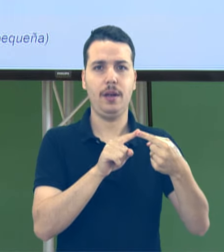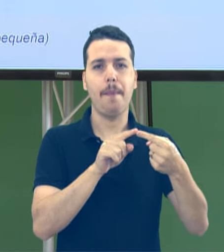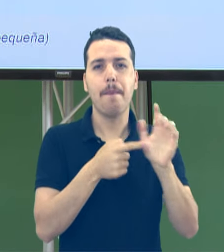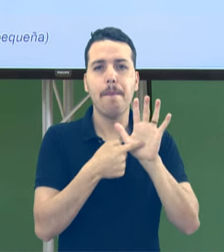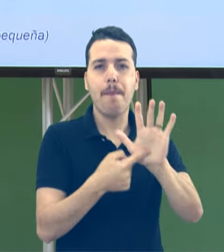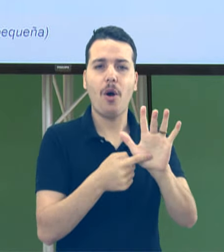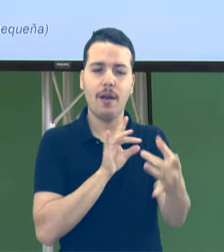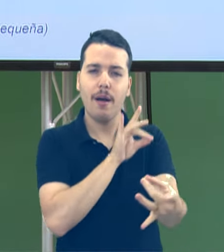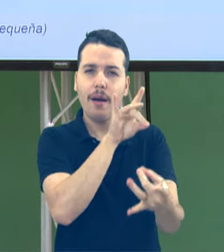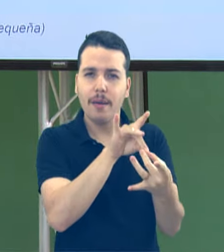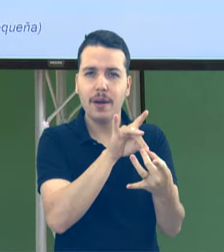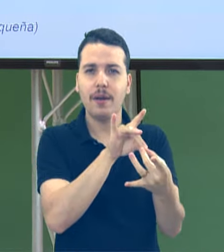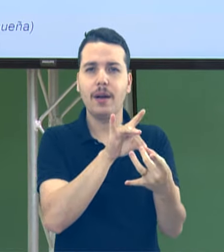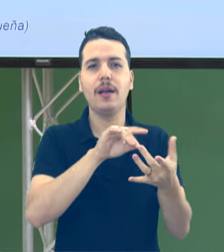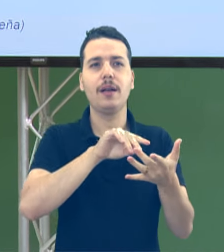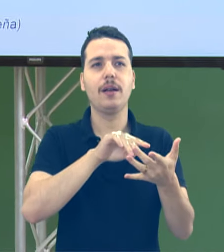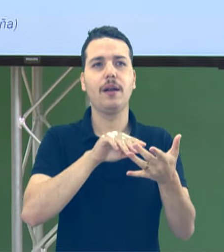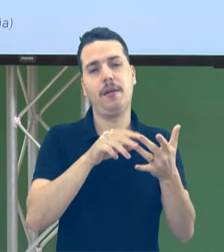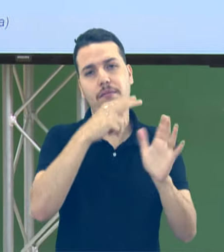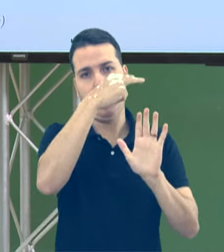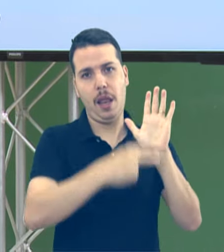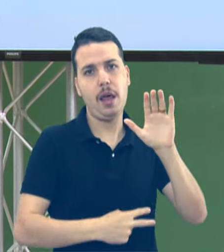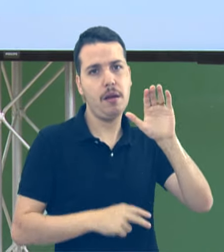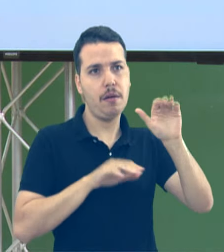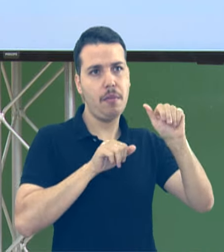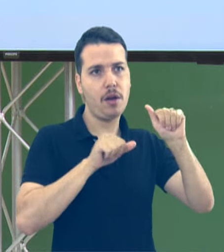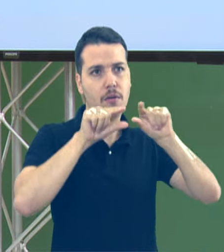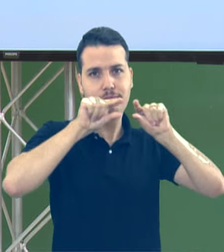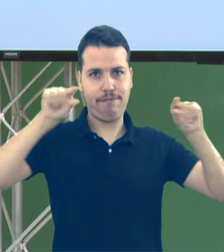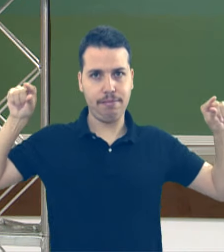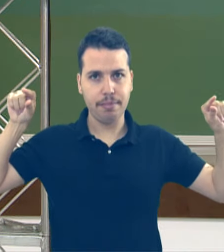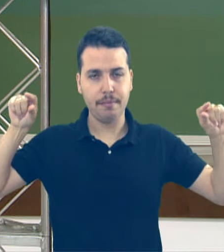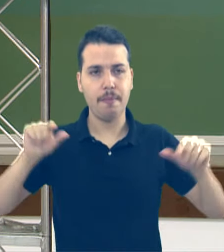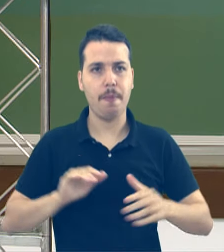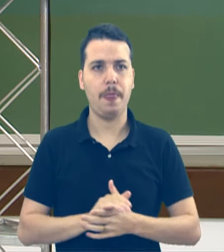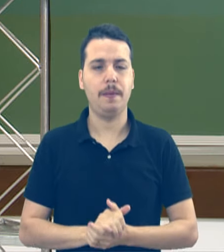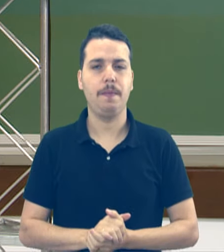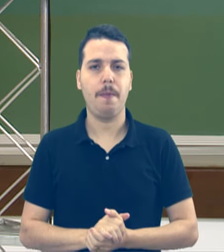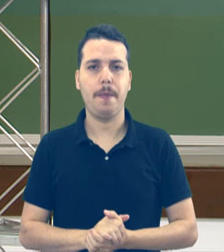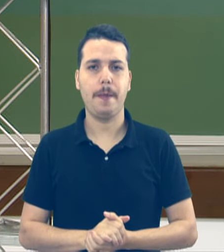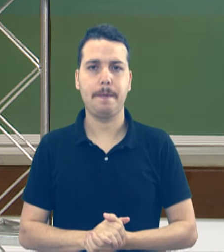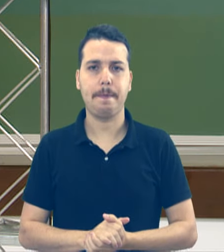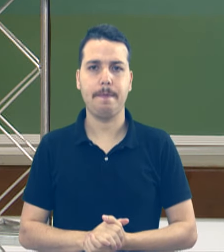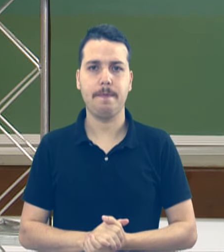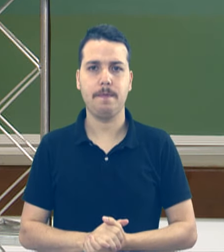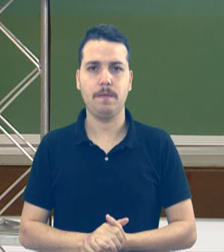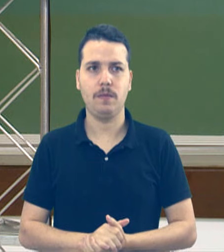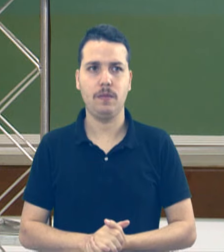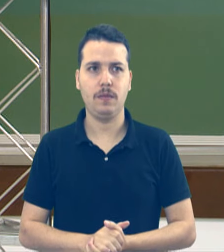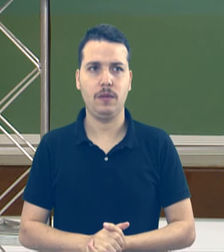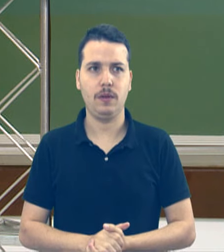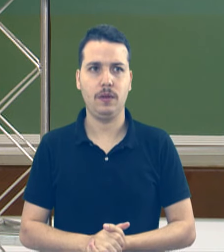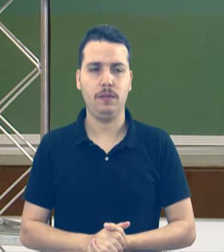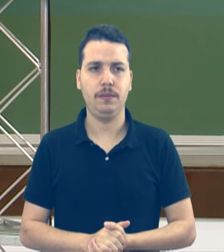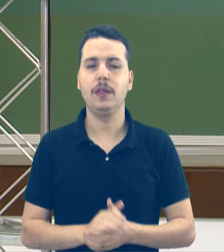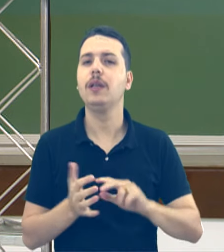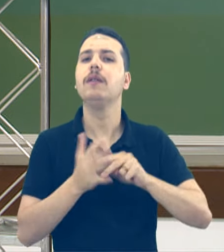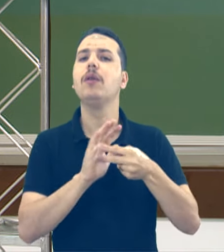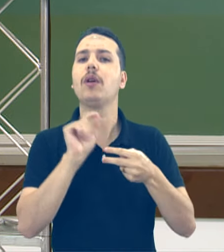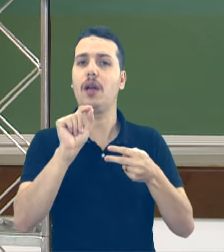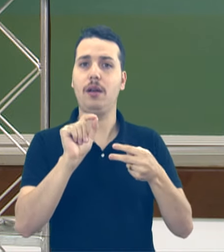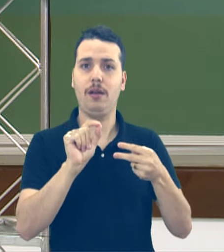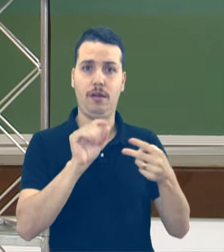especificativos, que hablam de um objeto em particular e de lo que lo diferencia de outros, ou seja,